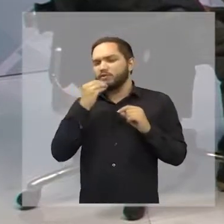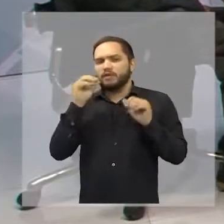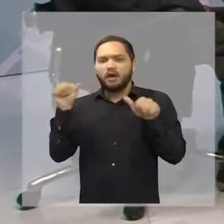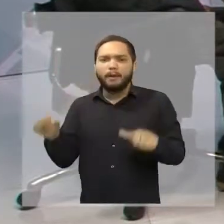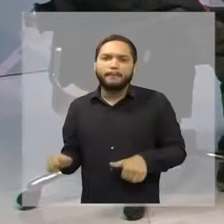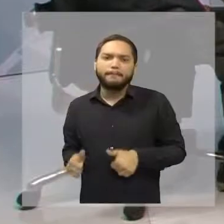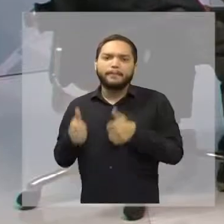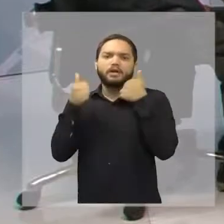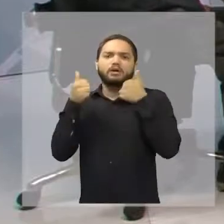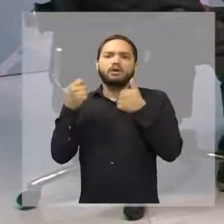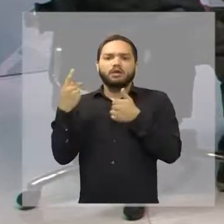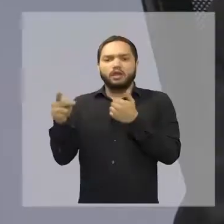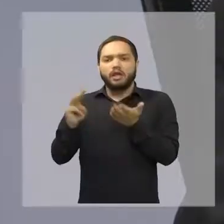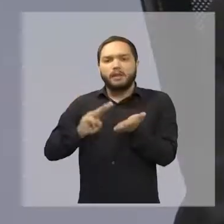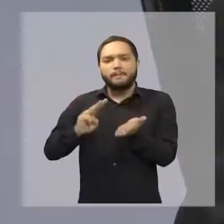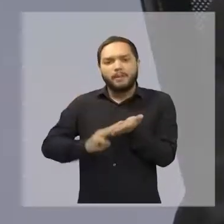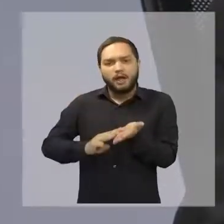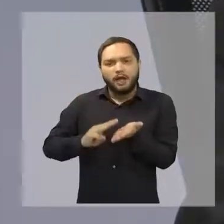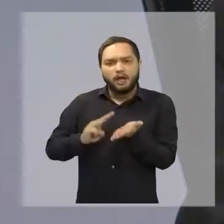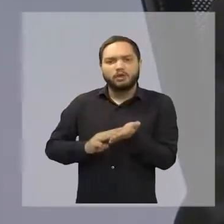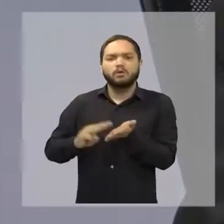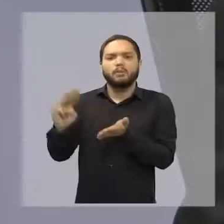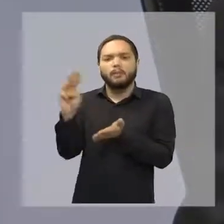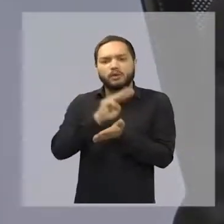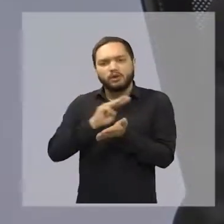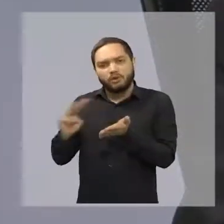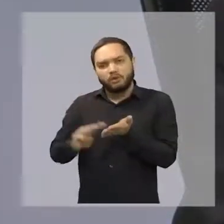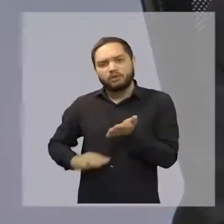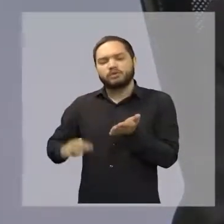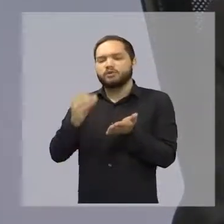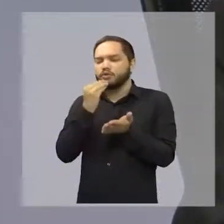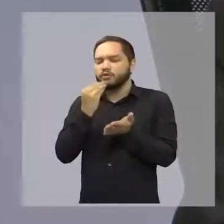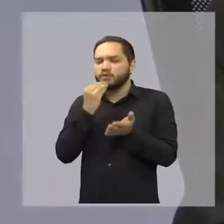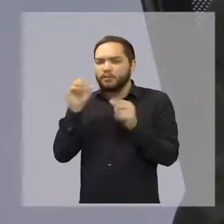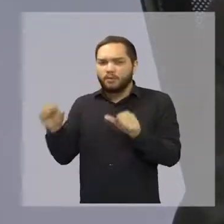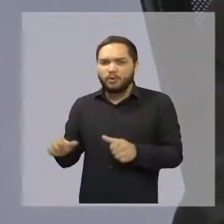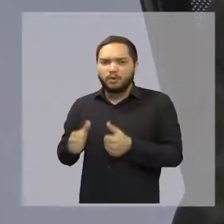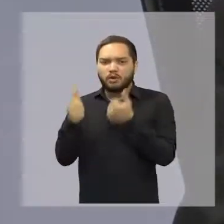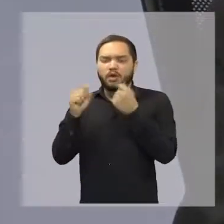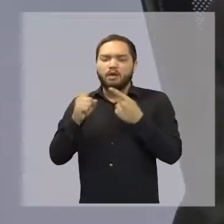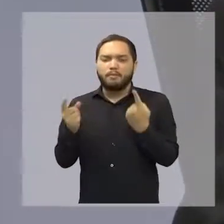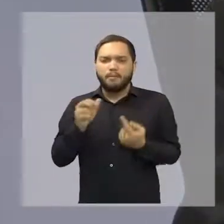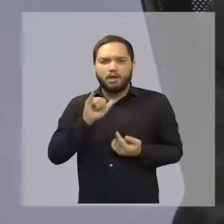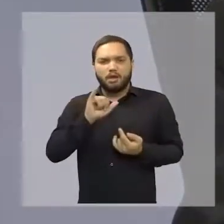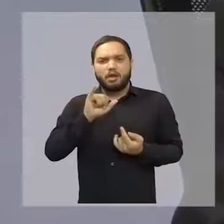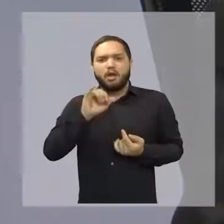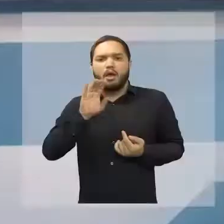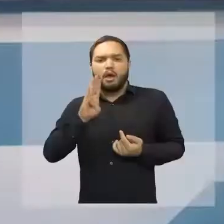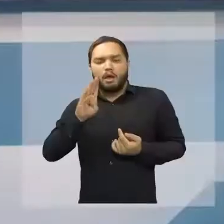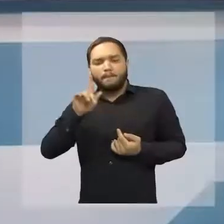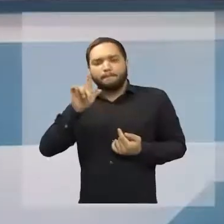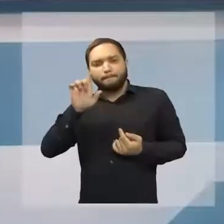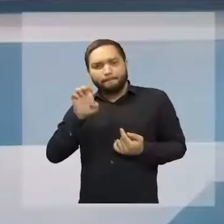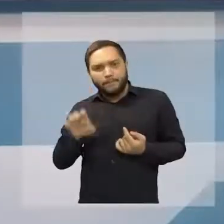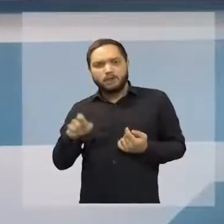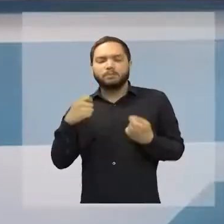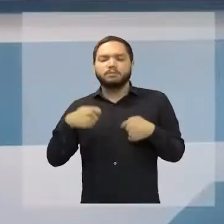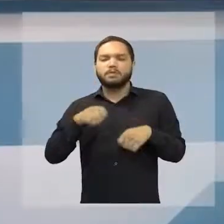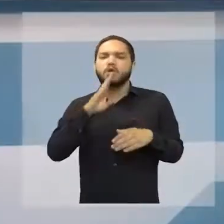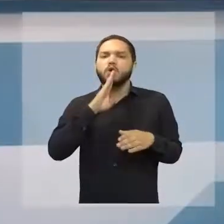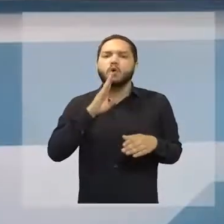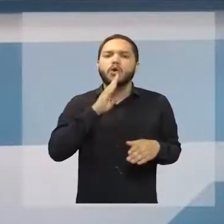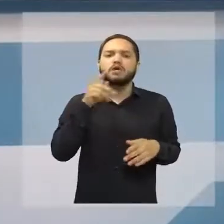os métodos, a metodologia, isso é outra coisa. Mas o IBGE é indispensável para a gente conhecer o